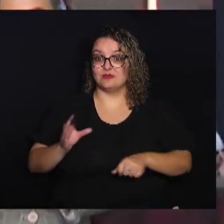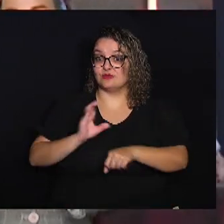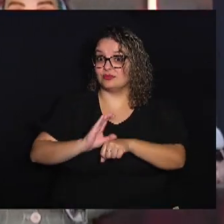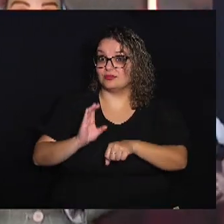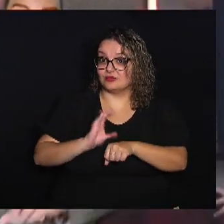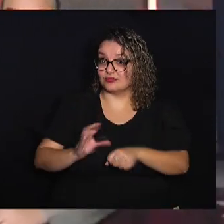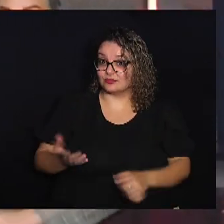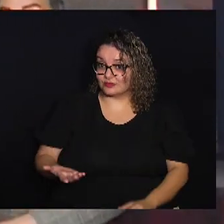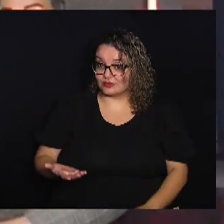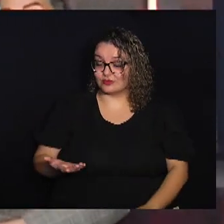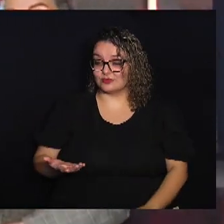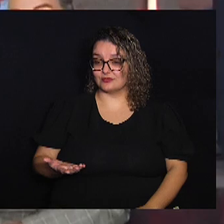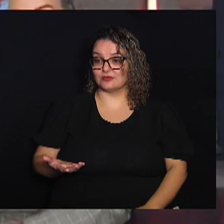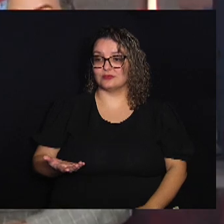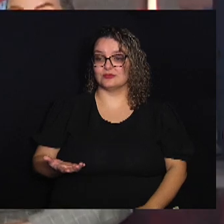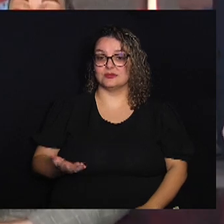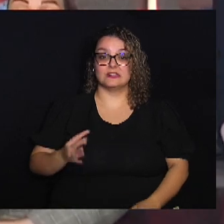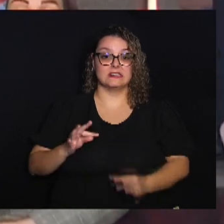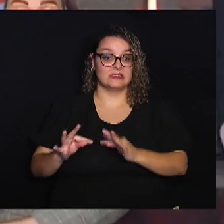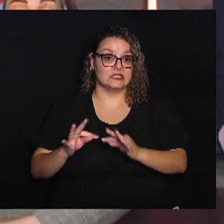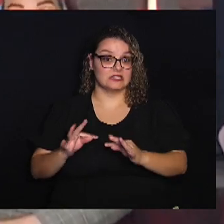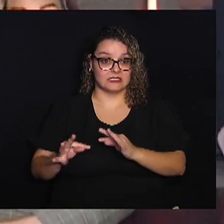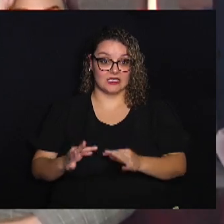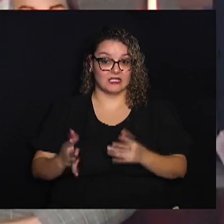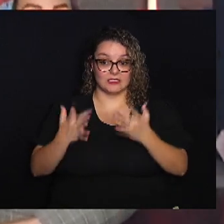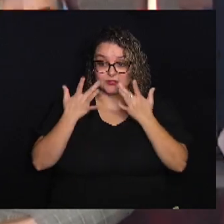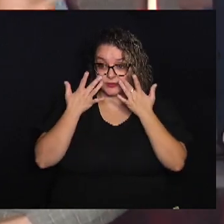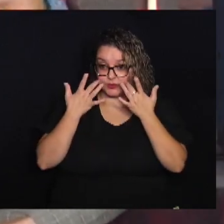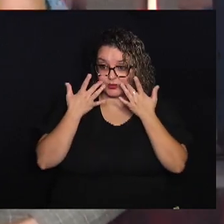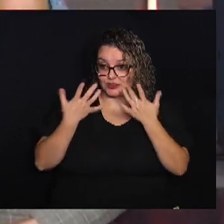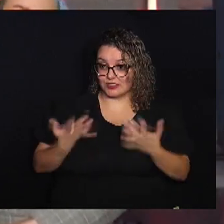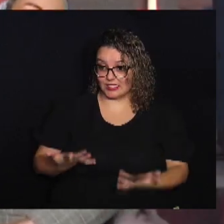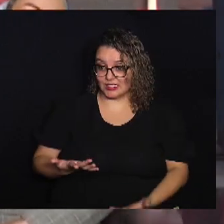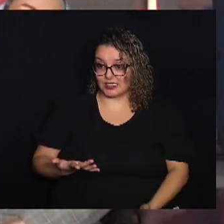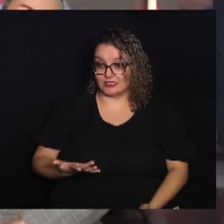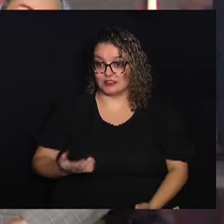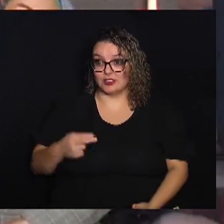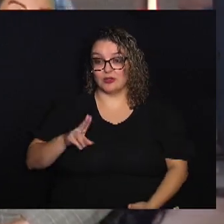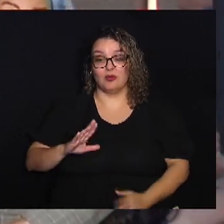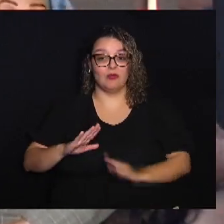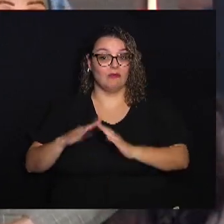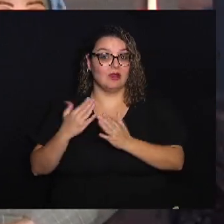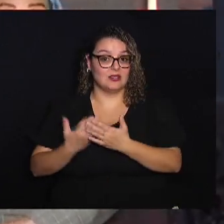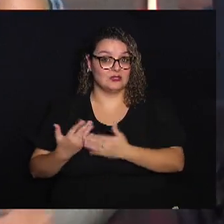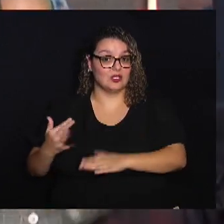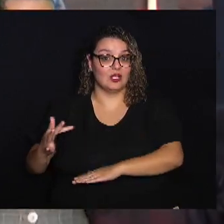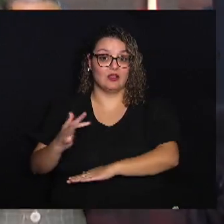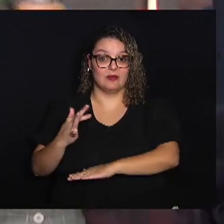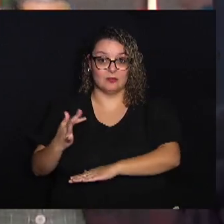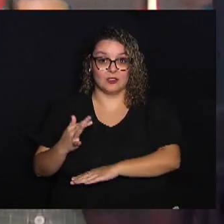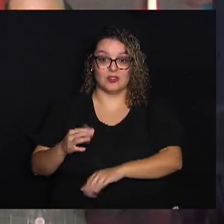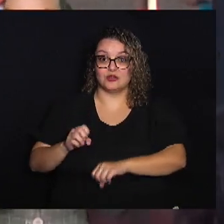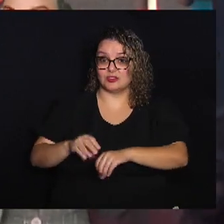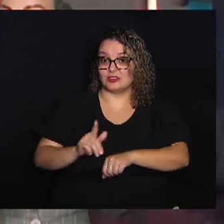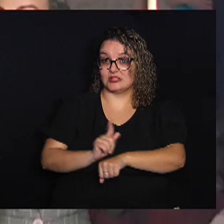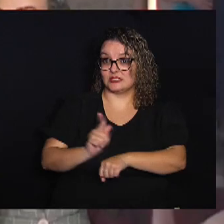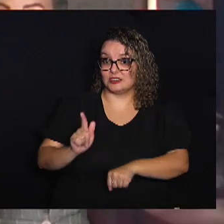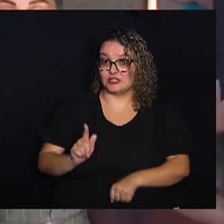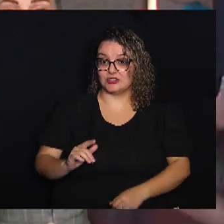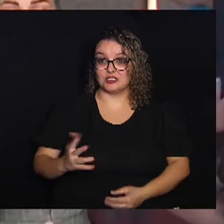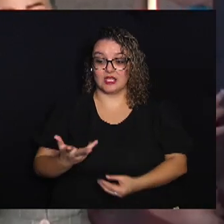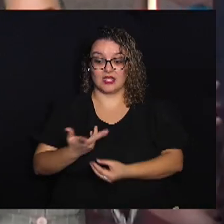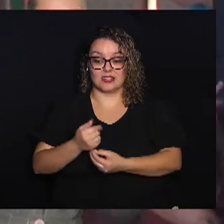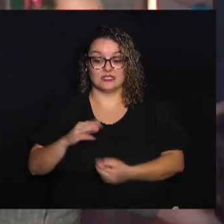curso técnico de teatro ou uma escola mesmo formal, um ensino superior de artes